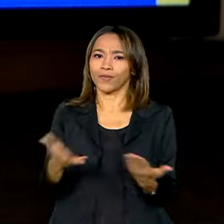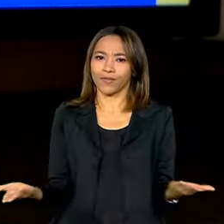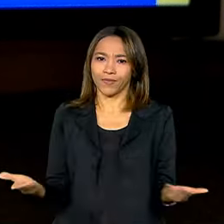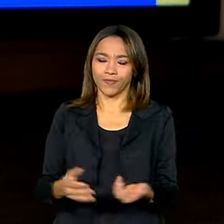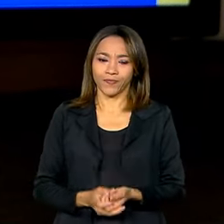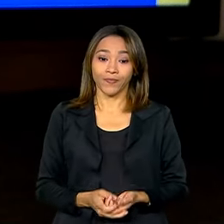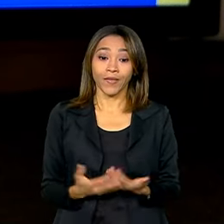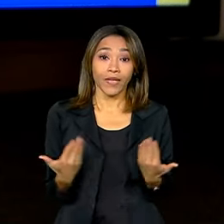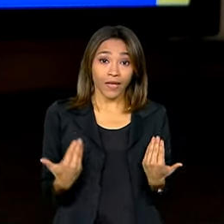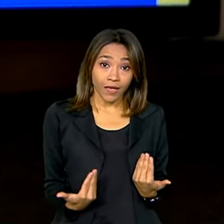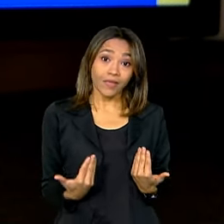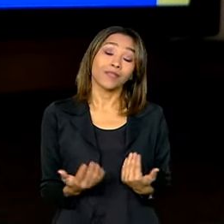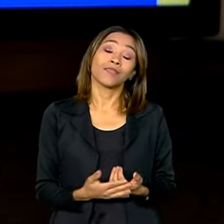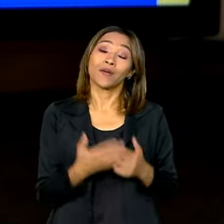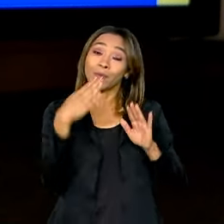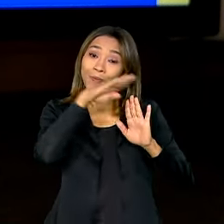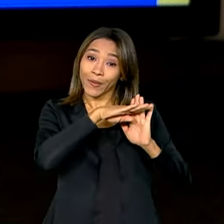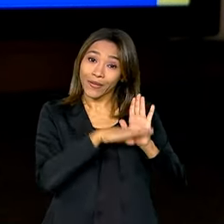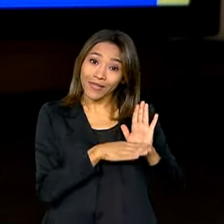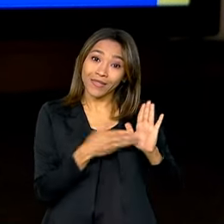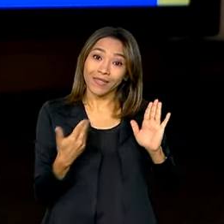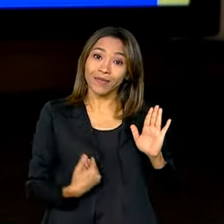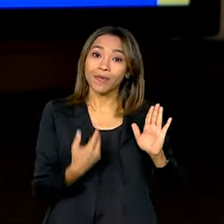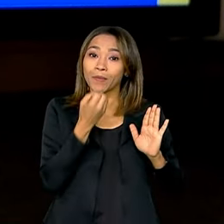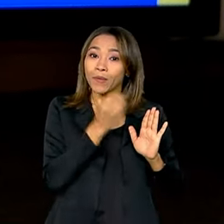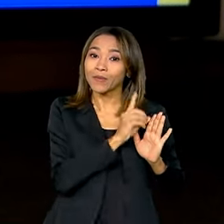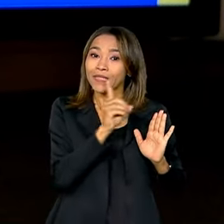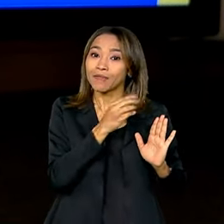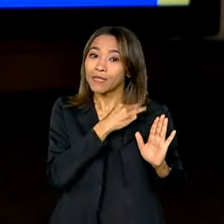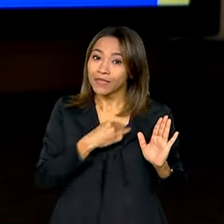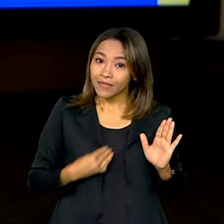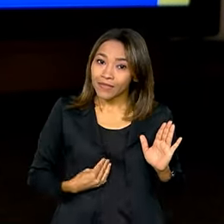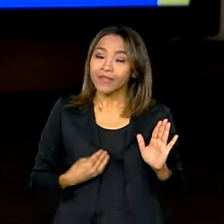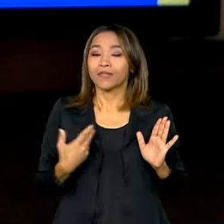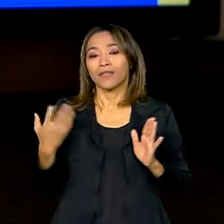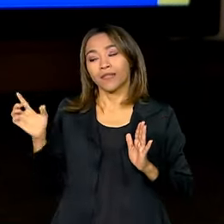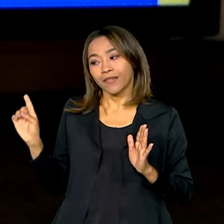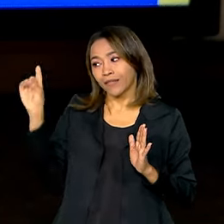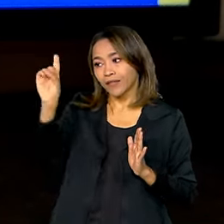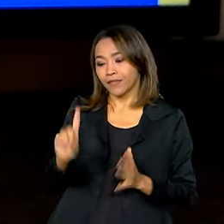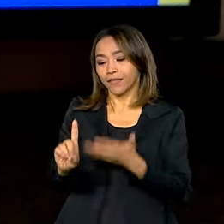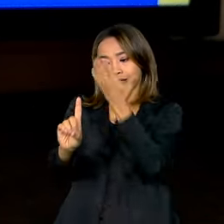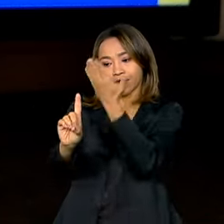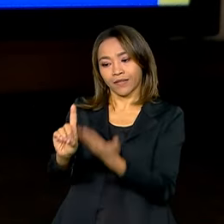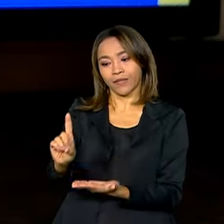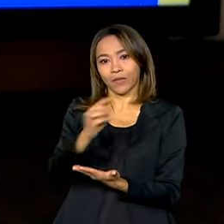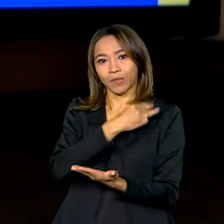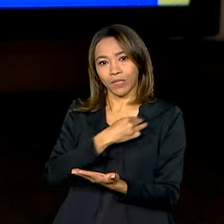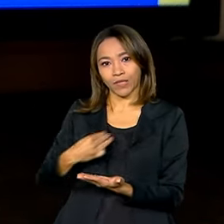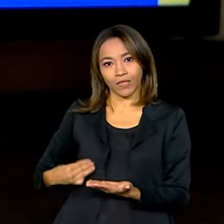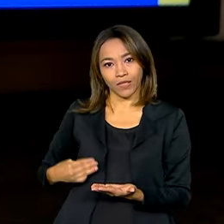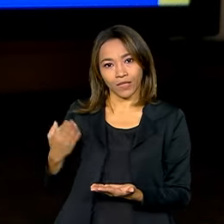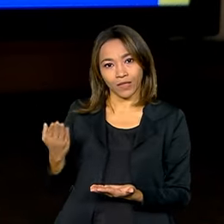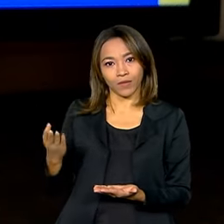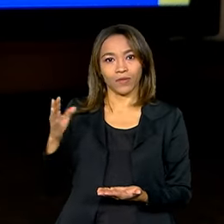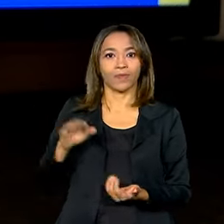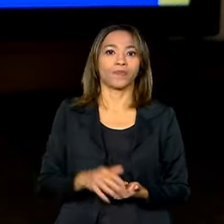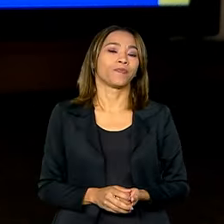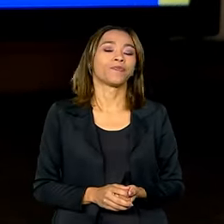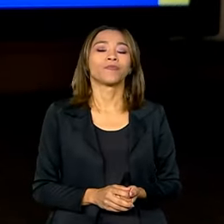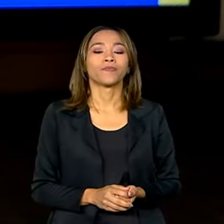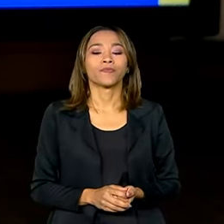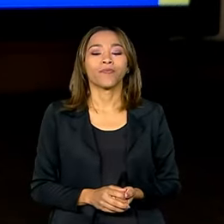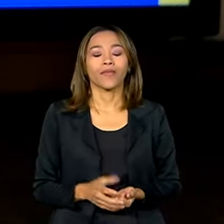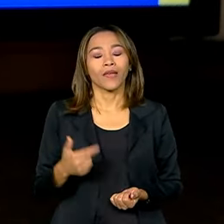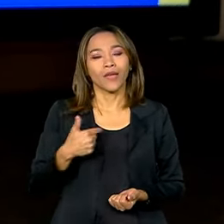Este é o Bom Dia Ministro, que recebe hoje o ministro da Pesca e Aquicultura, André de Paula. Ministro, eu